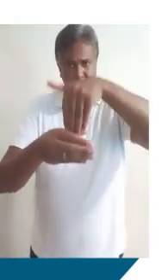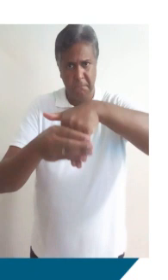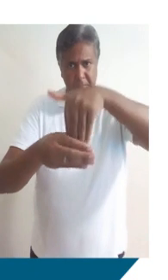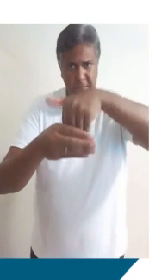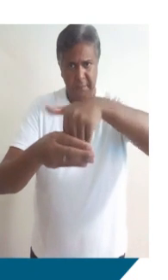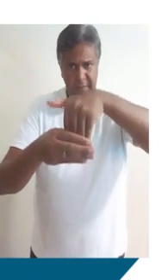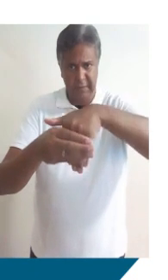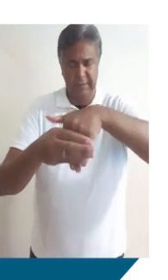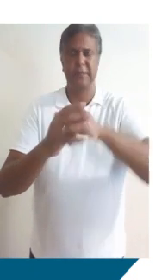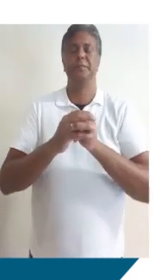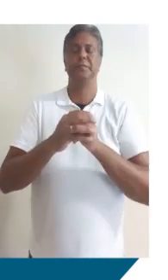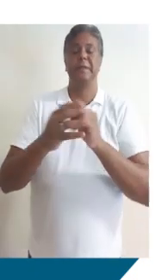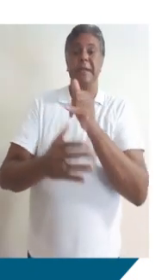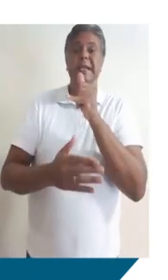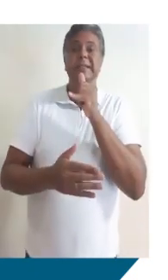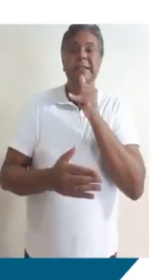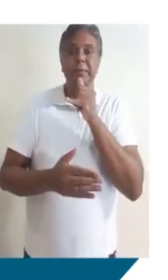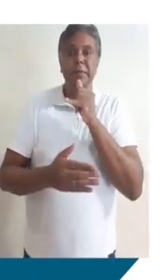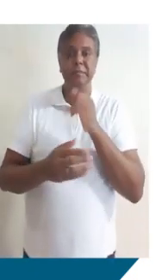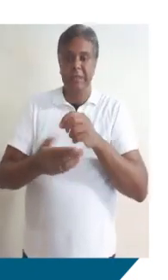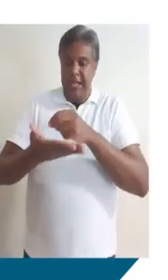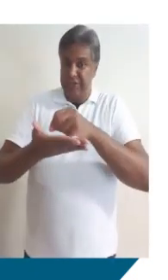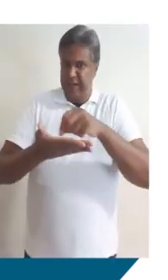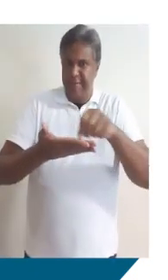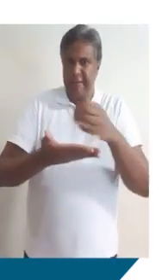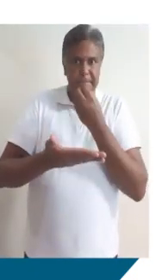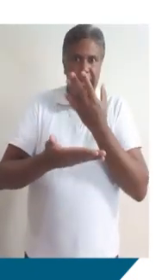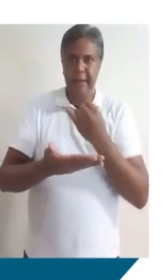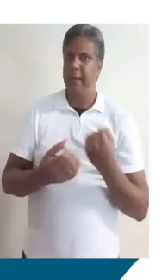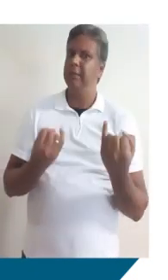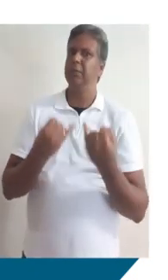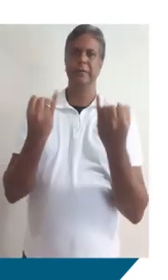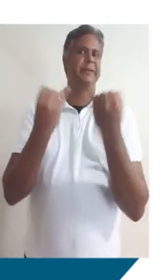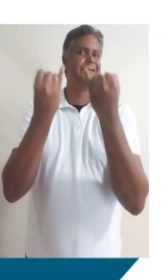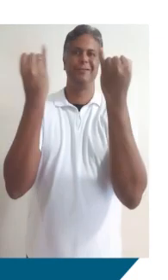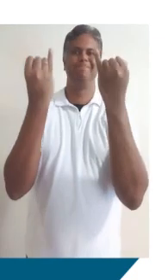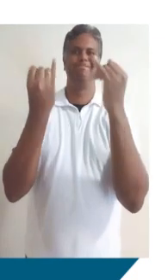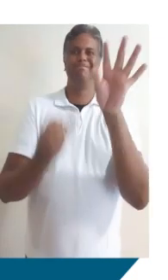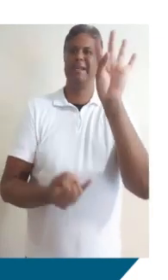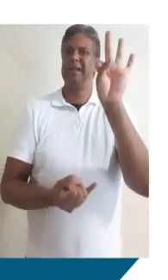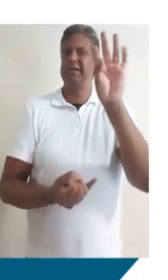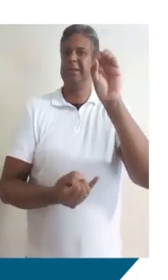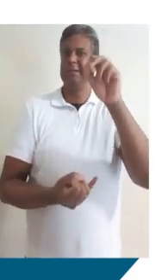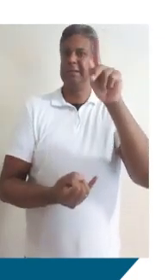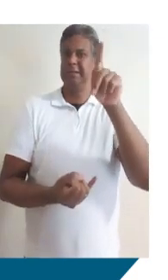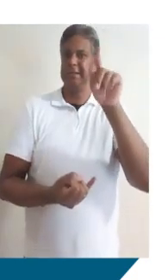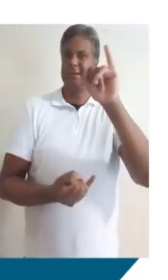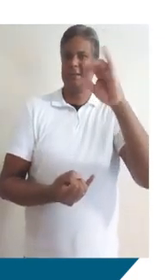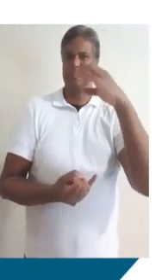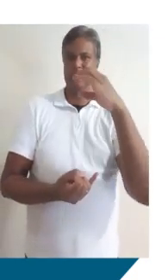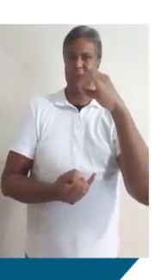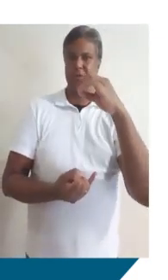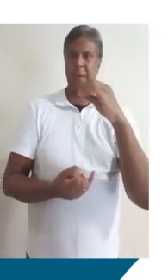fundamentação. Exemplo. Escrever bem é importante, tópico frasal, porque a escrita é uma forma de expressar o pensamento.